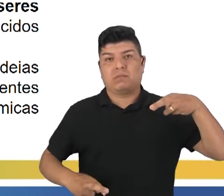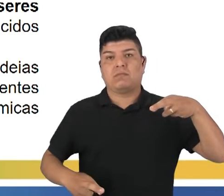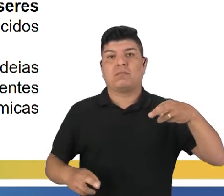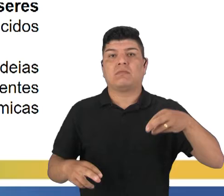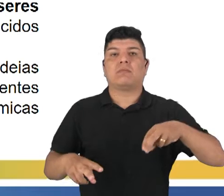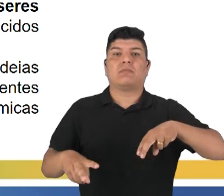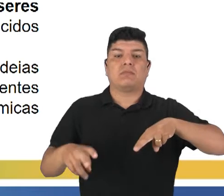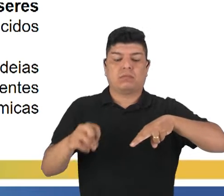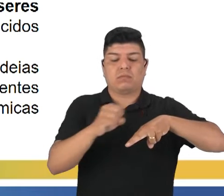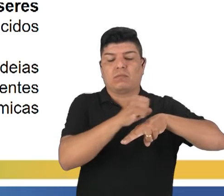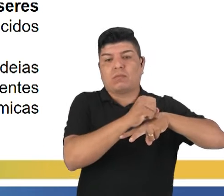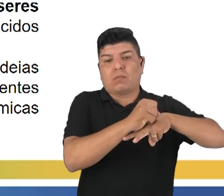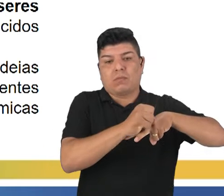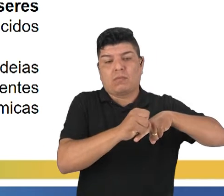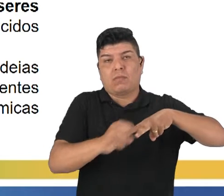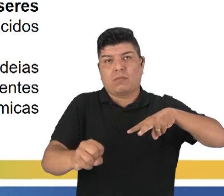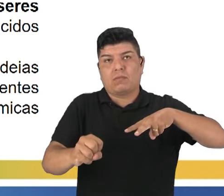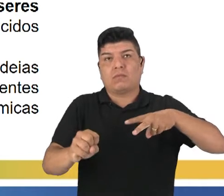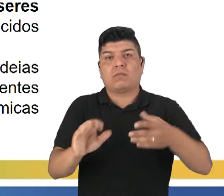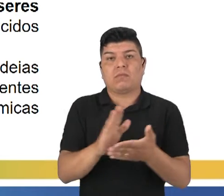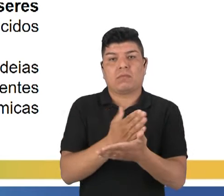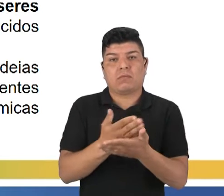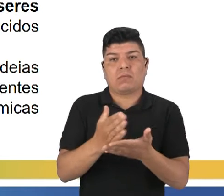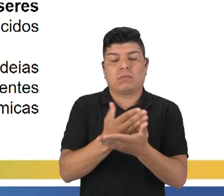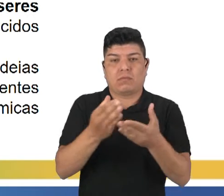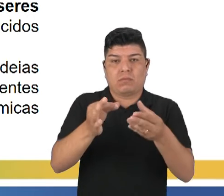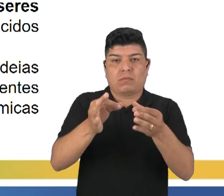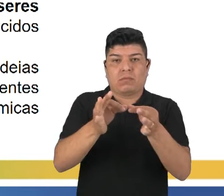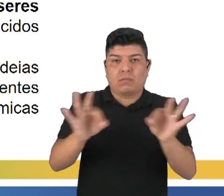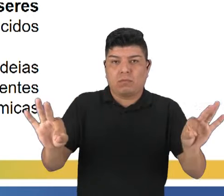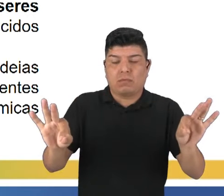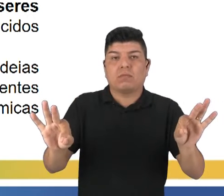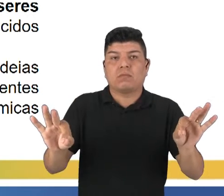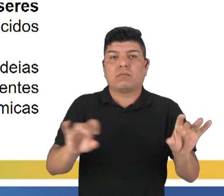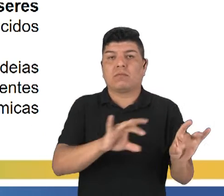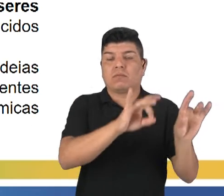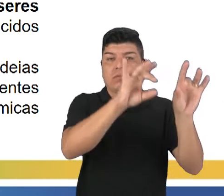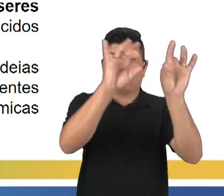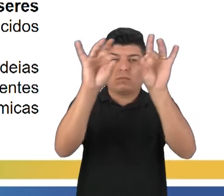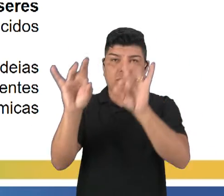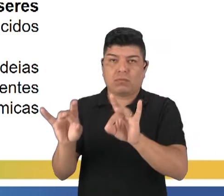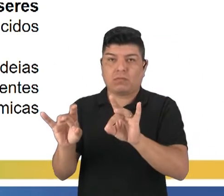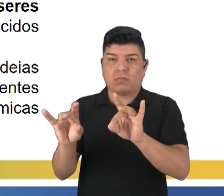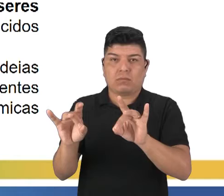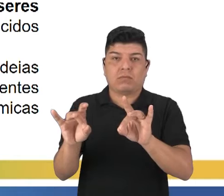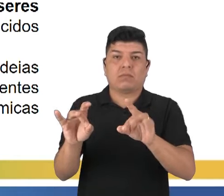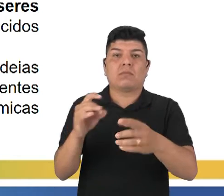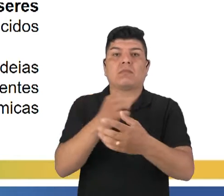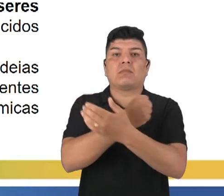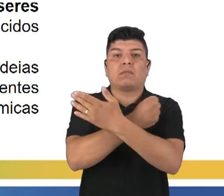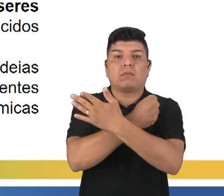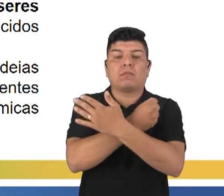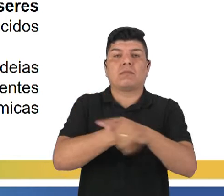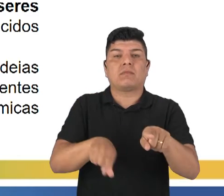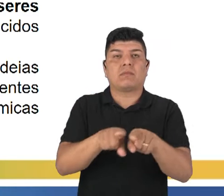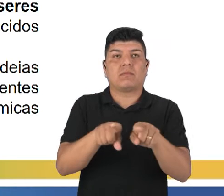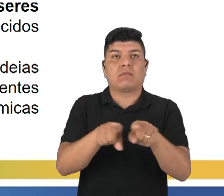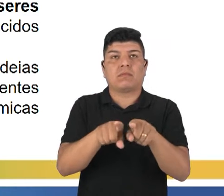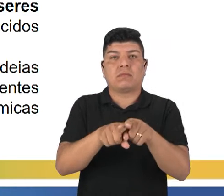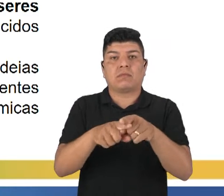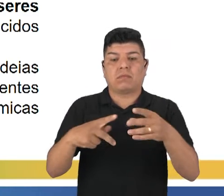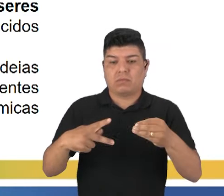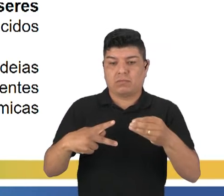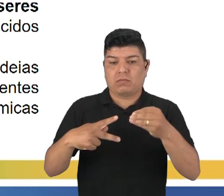ribossomos, algumas enzimas específicas e aminoácidos. Todos esses vão auxiliar na sequência de proteínas a